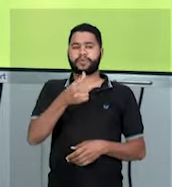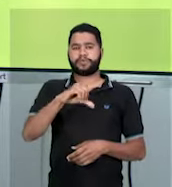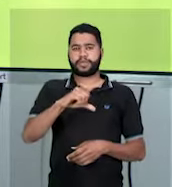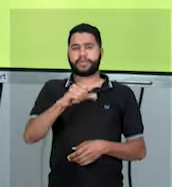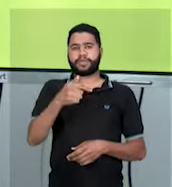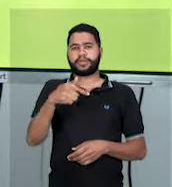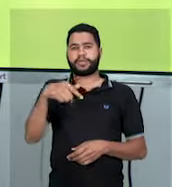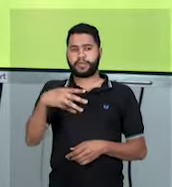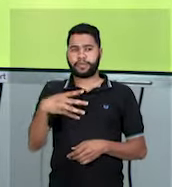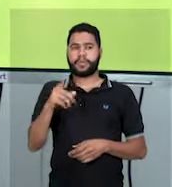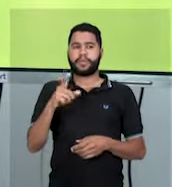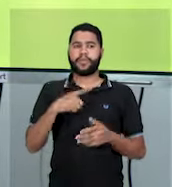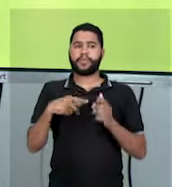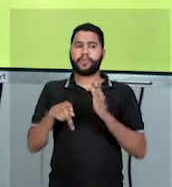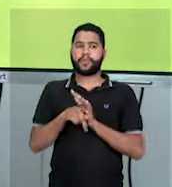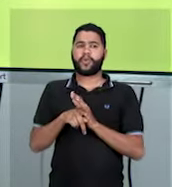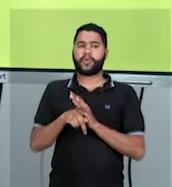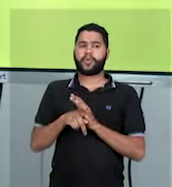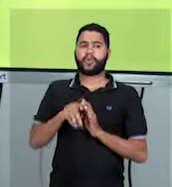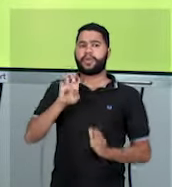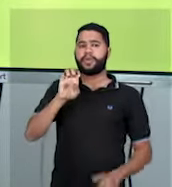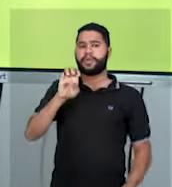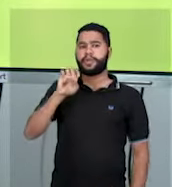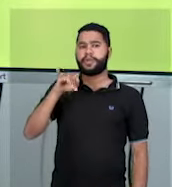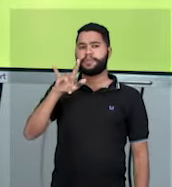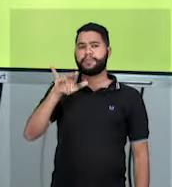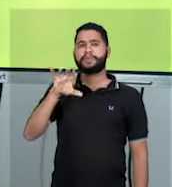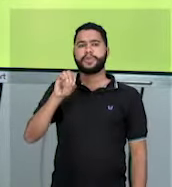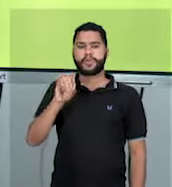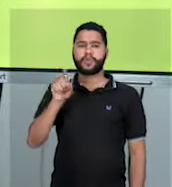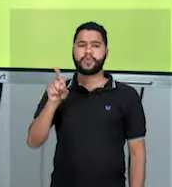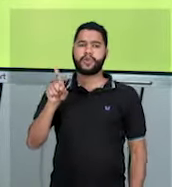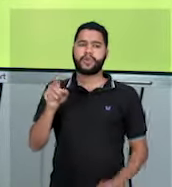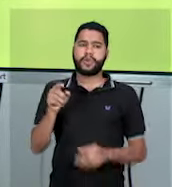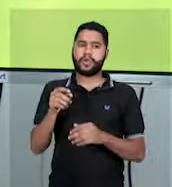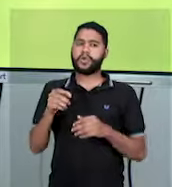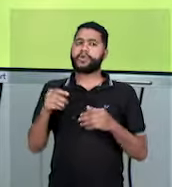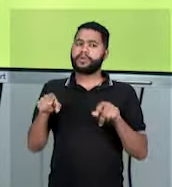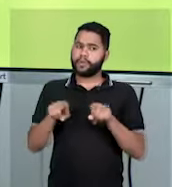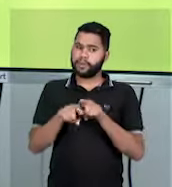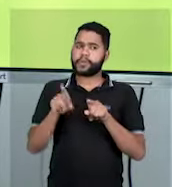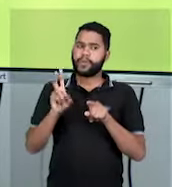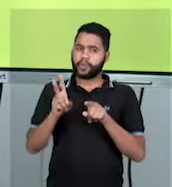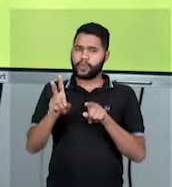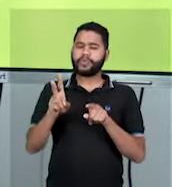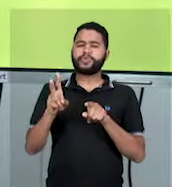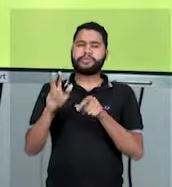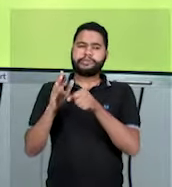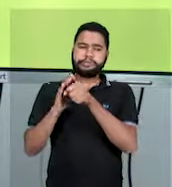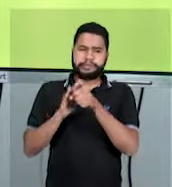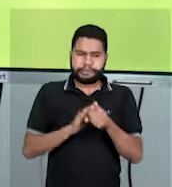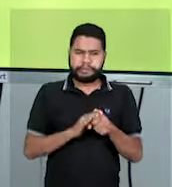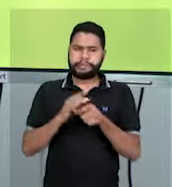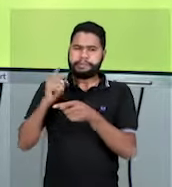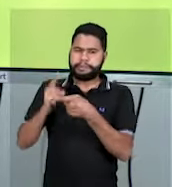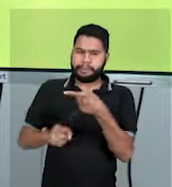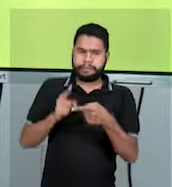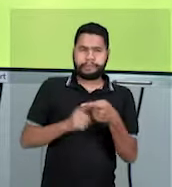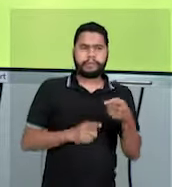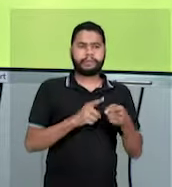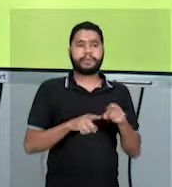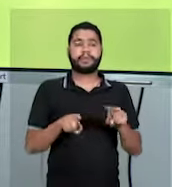Emílio Garrastazu do Médici, que vai ser, né, os anos de chumbo, e também, né, nesse momento,